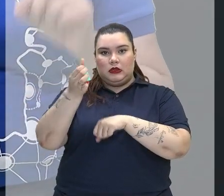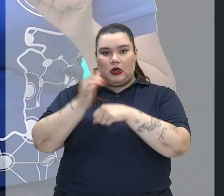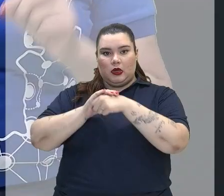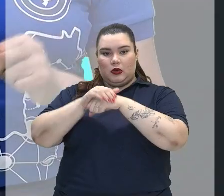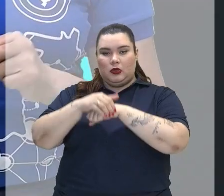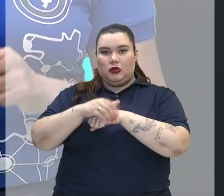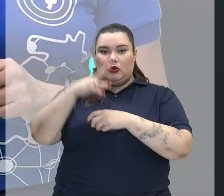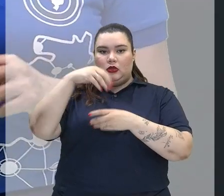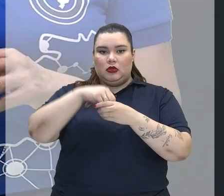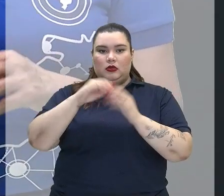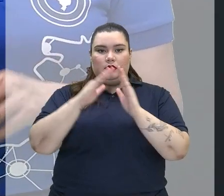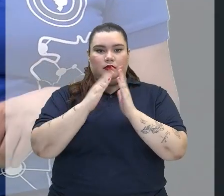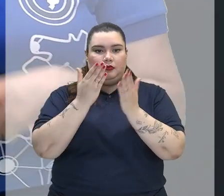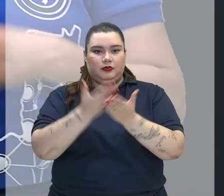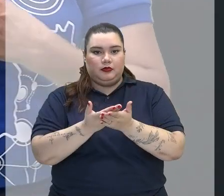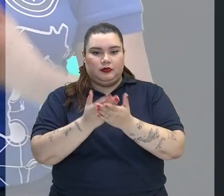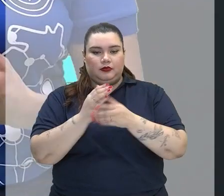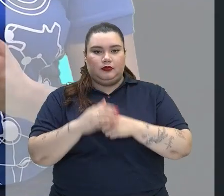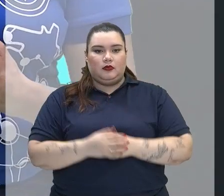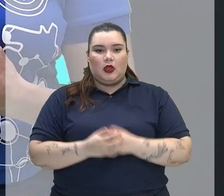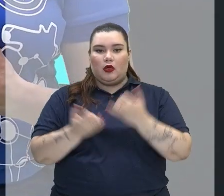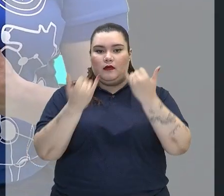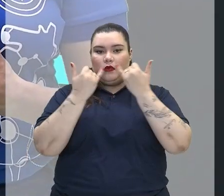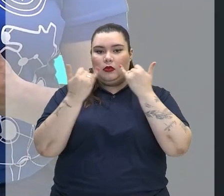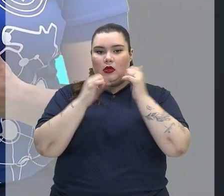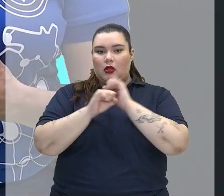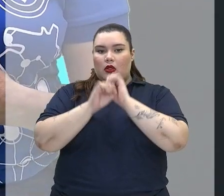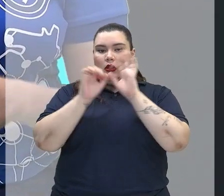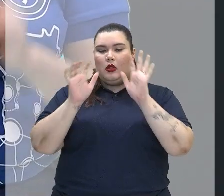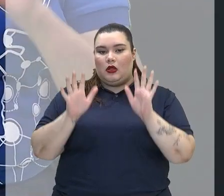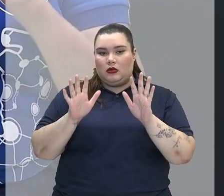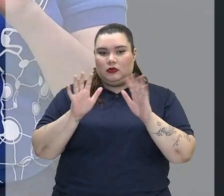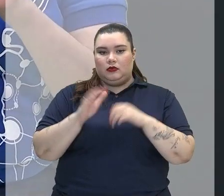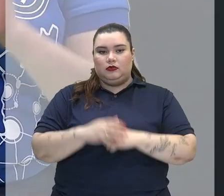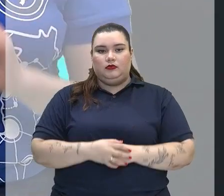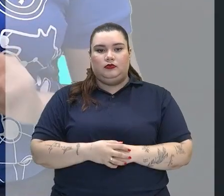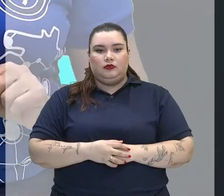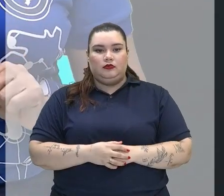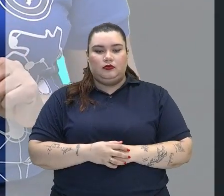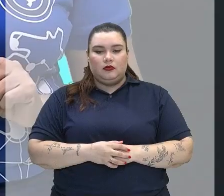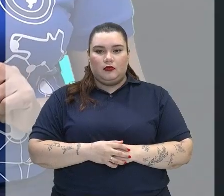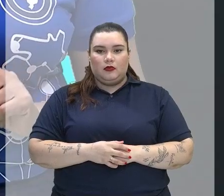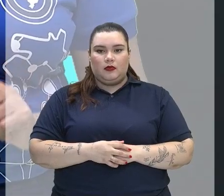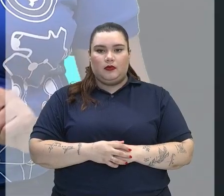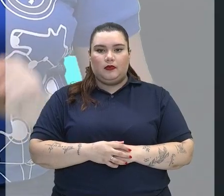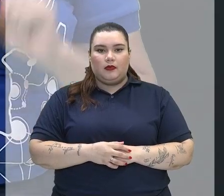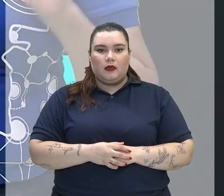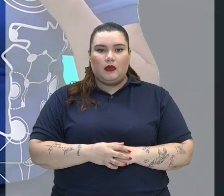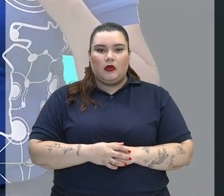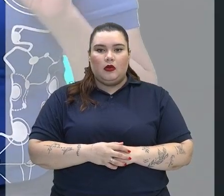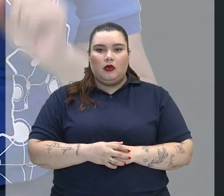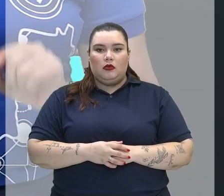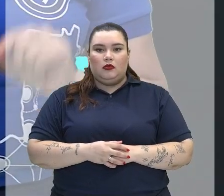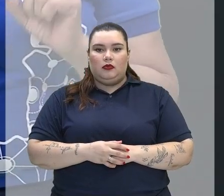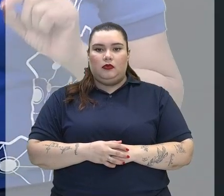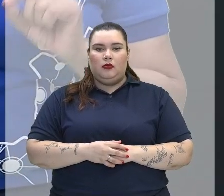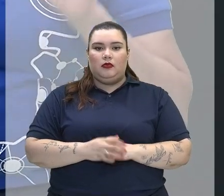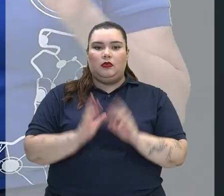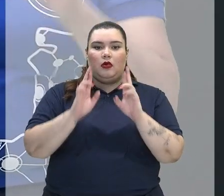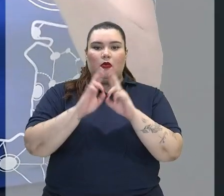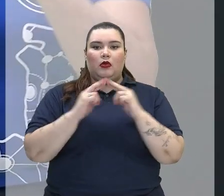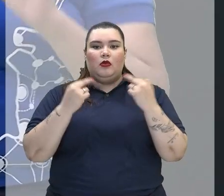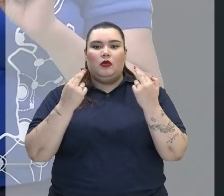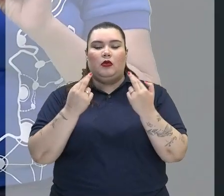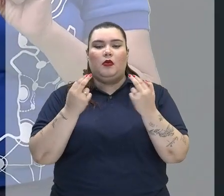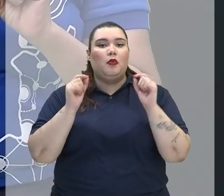escola. Informações explícitas dentro desse trecho. A